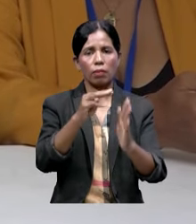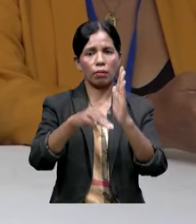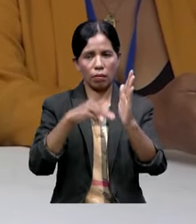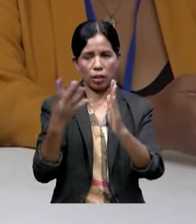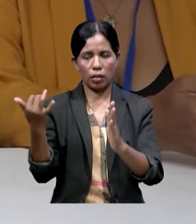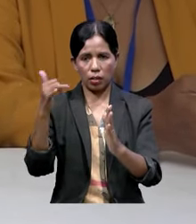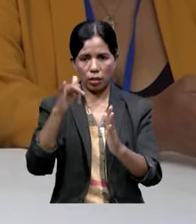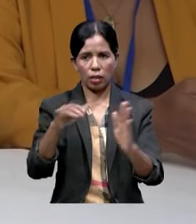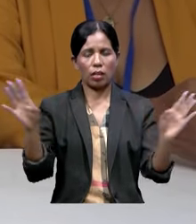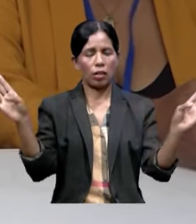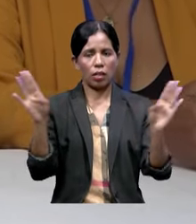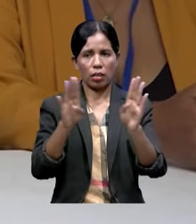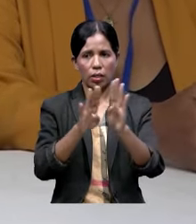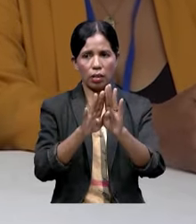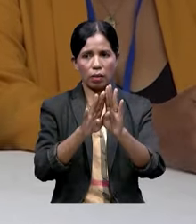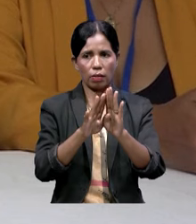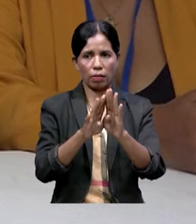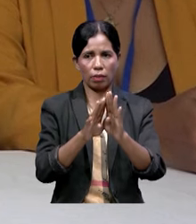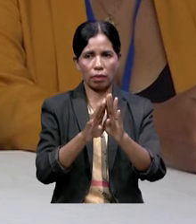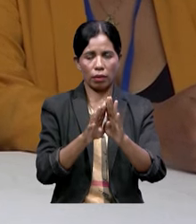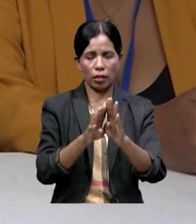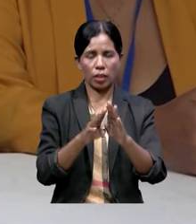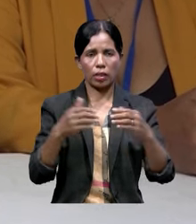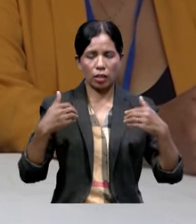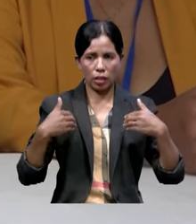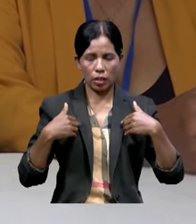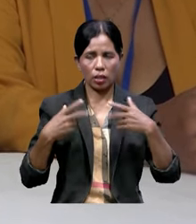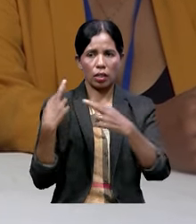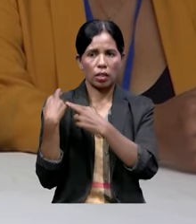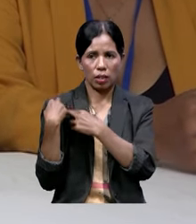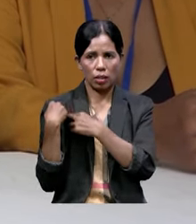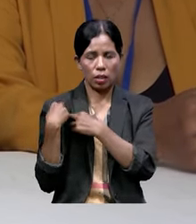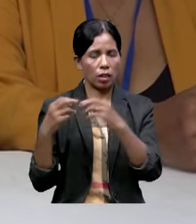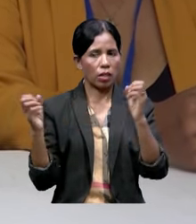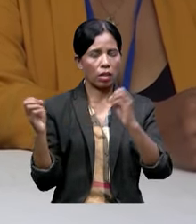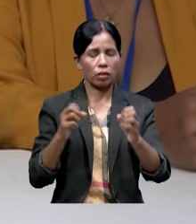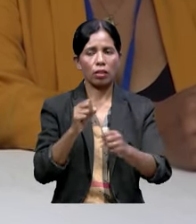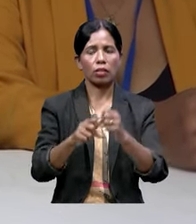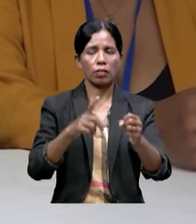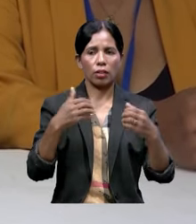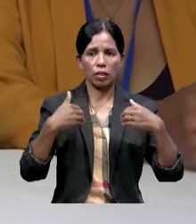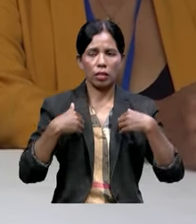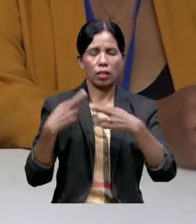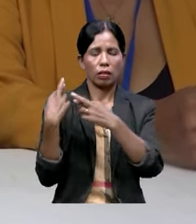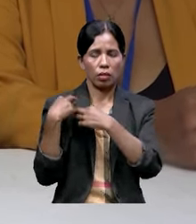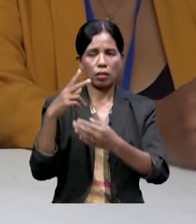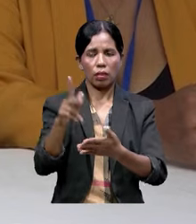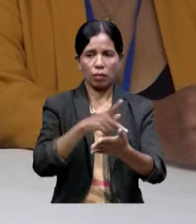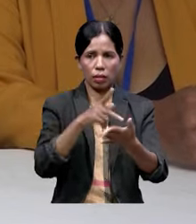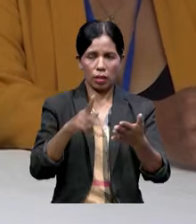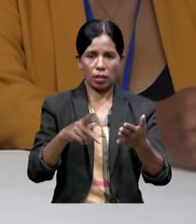ou taka media nia ia responsabilidade responsabilidade la oje civil ia responsabilidade criminal mos então